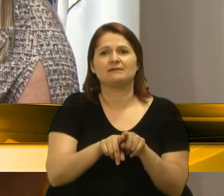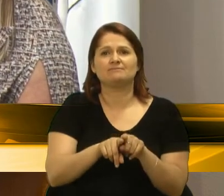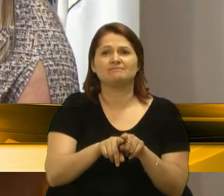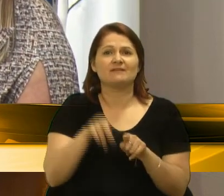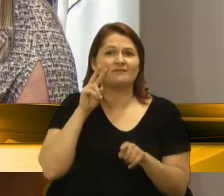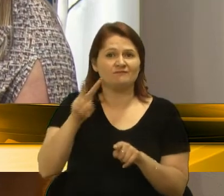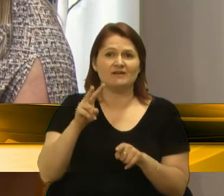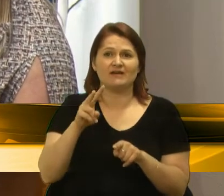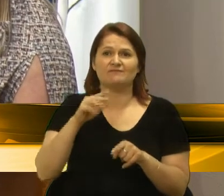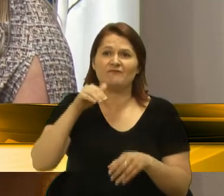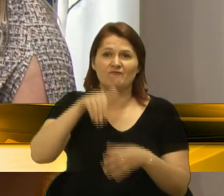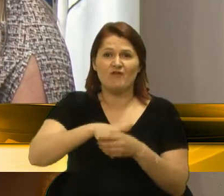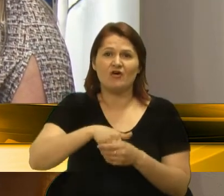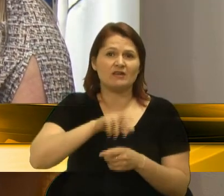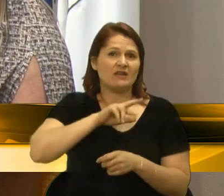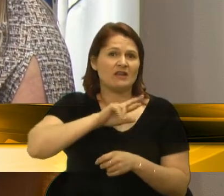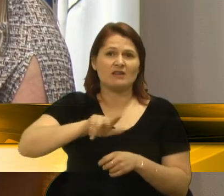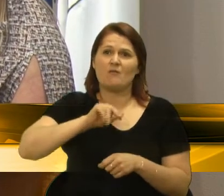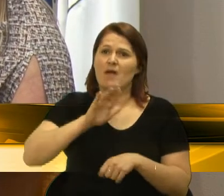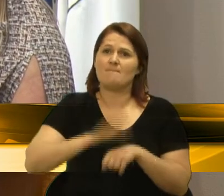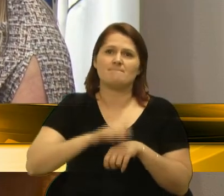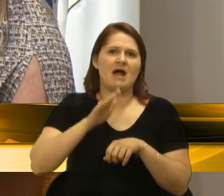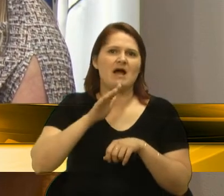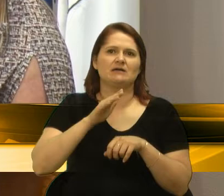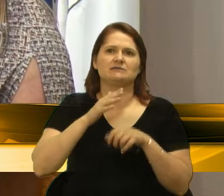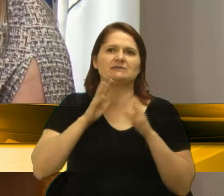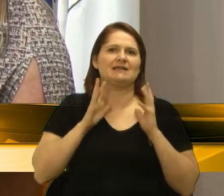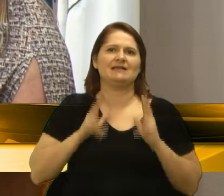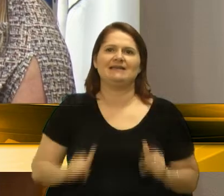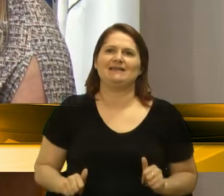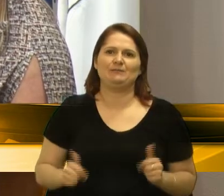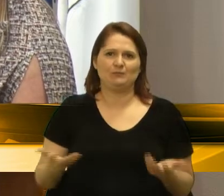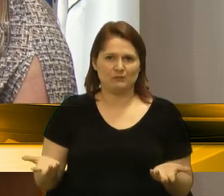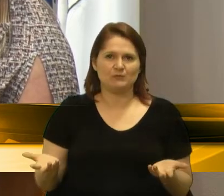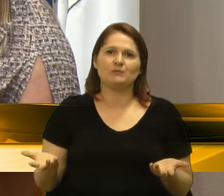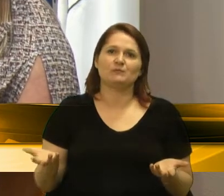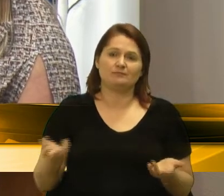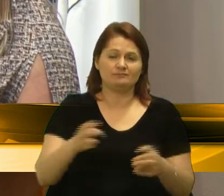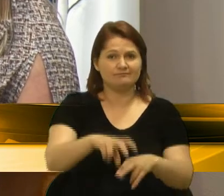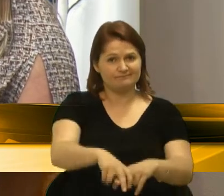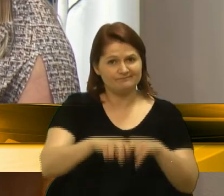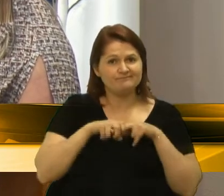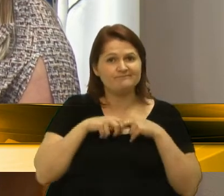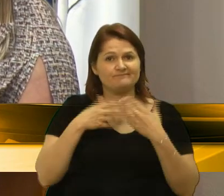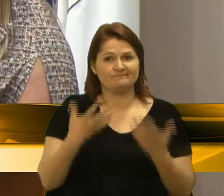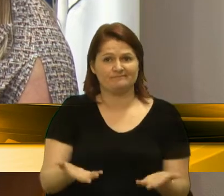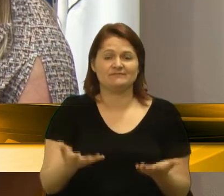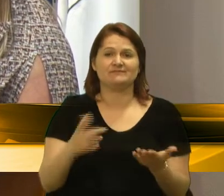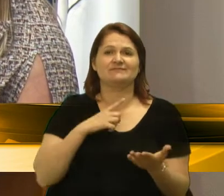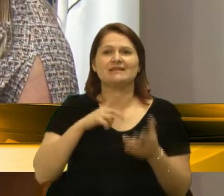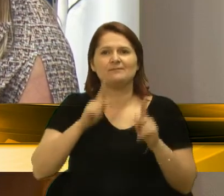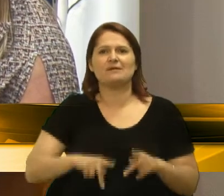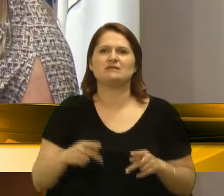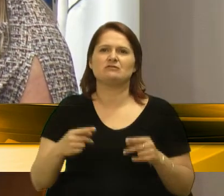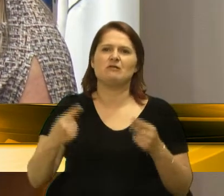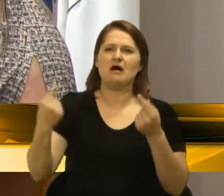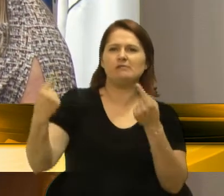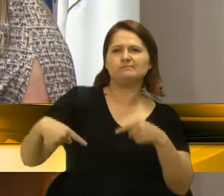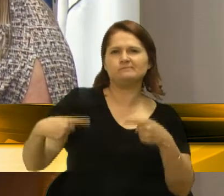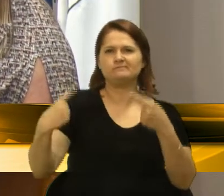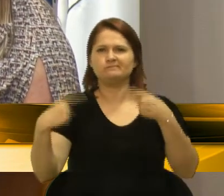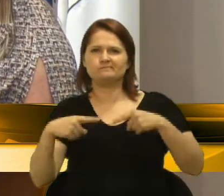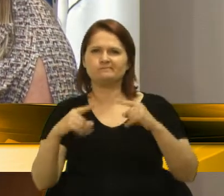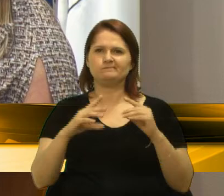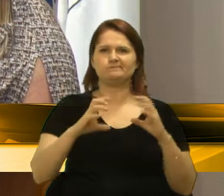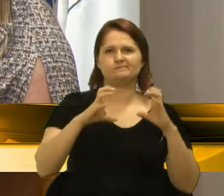punitivo. A partir do momento em que as divergências pessoais e animosidades entre pessoas são levadas ao judiciário